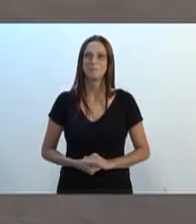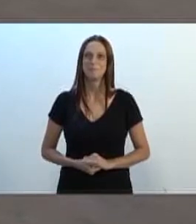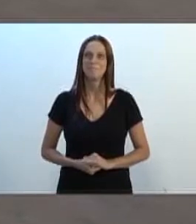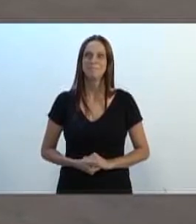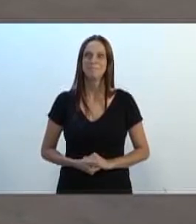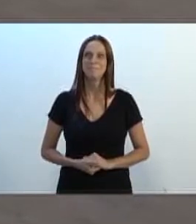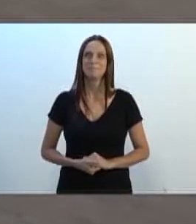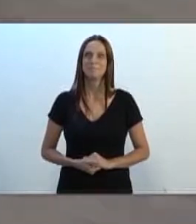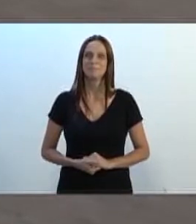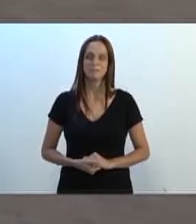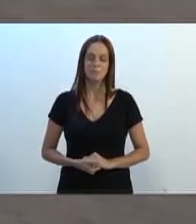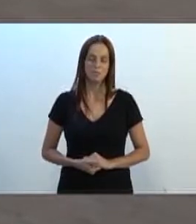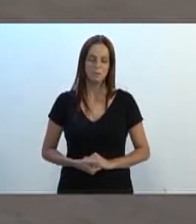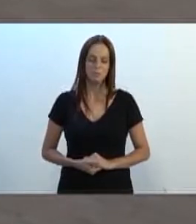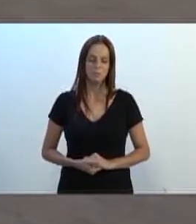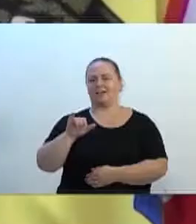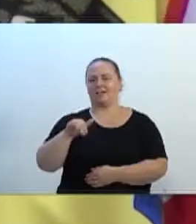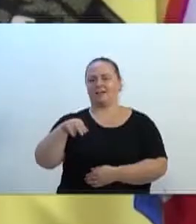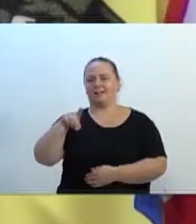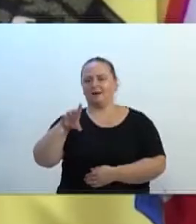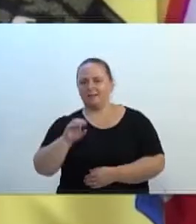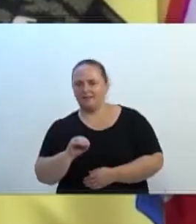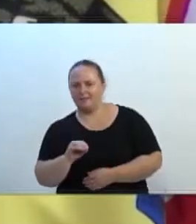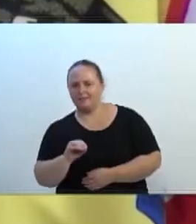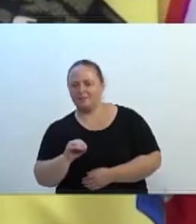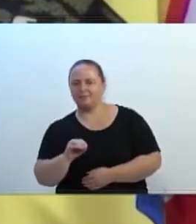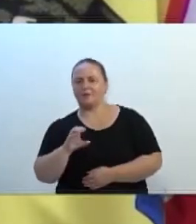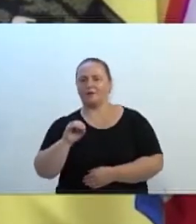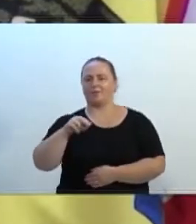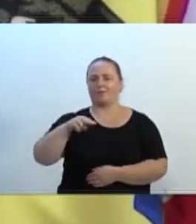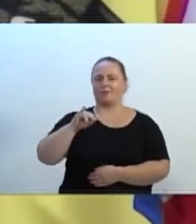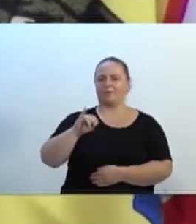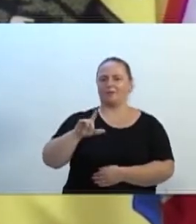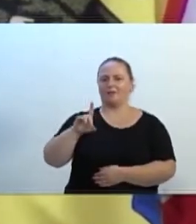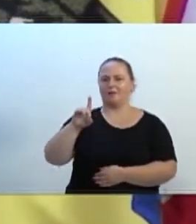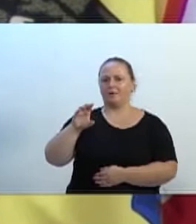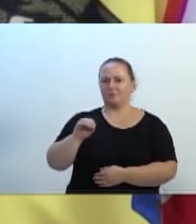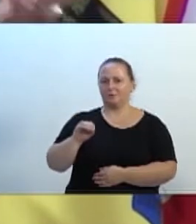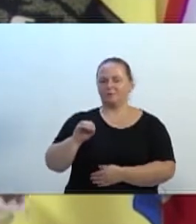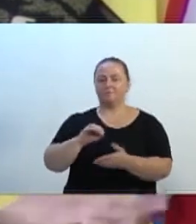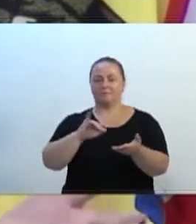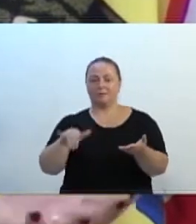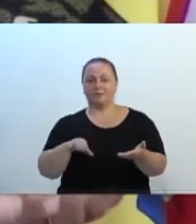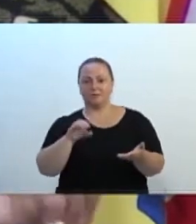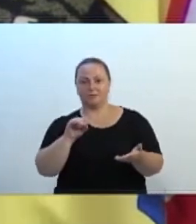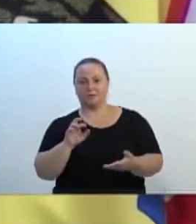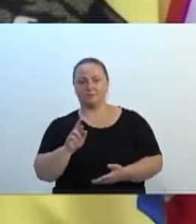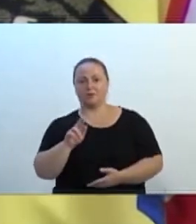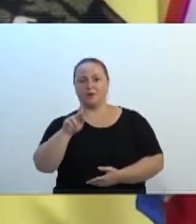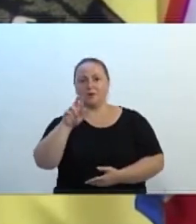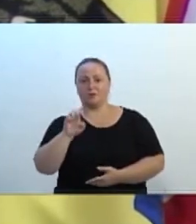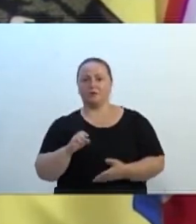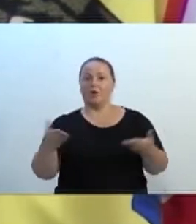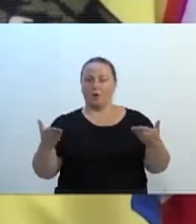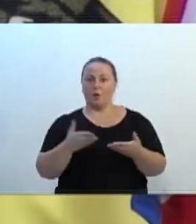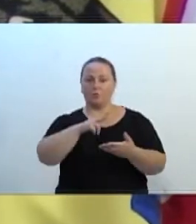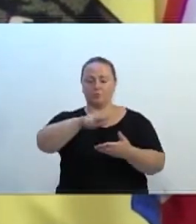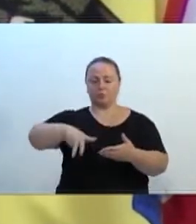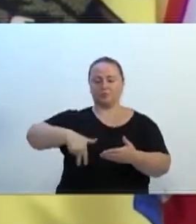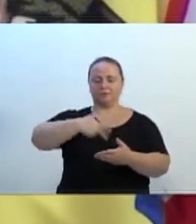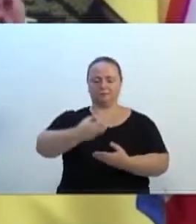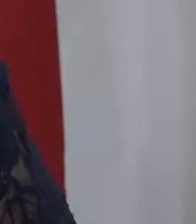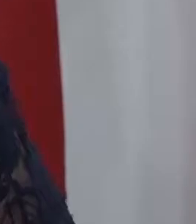doutora Mariazinha, recebeu homenagem pelos serviços prestados ao judiciário na condição de